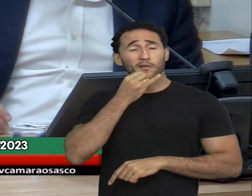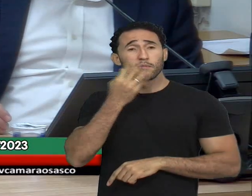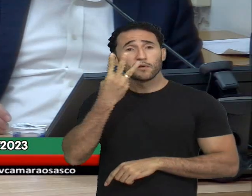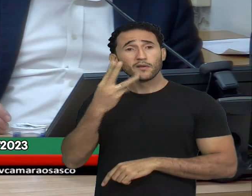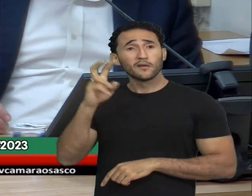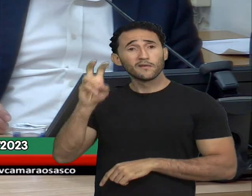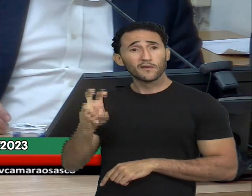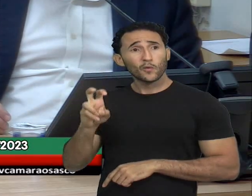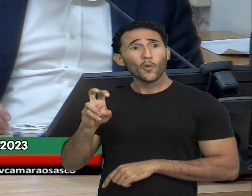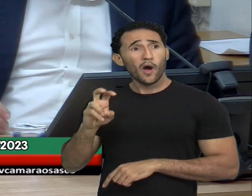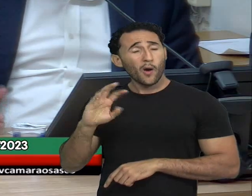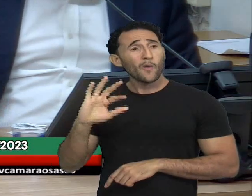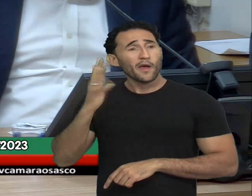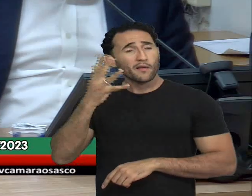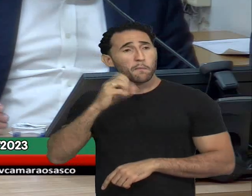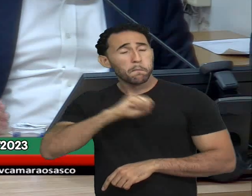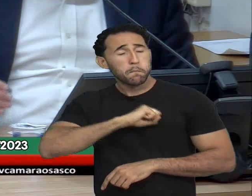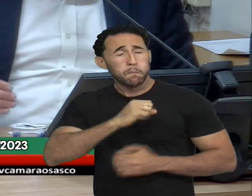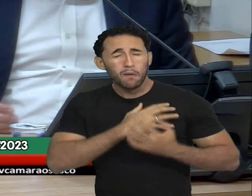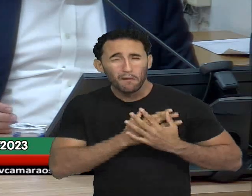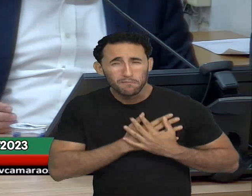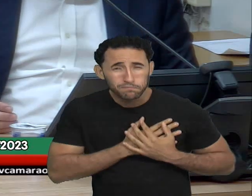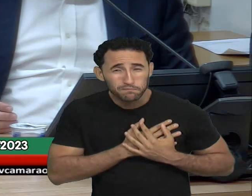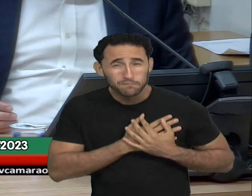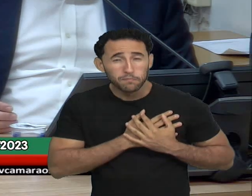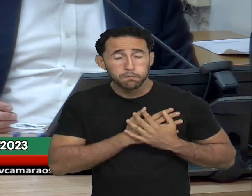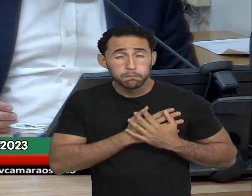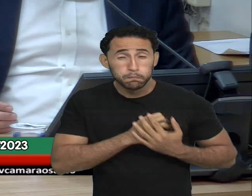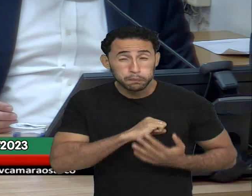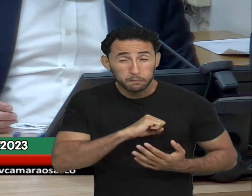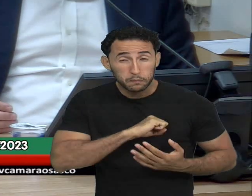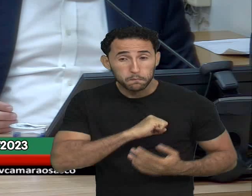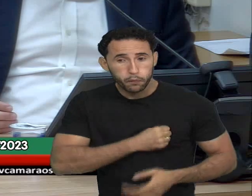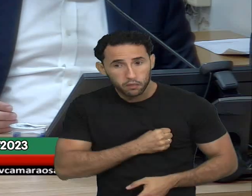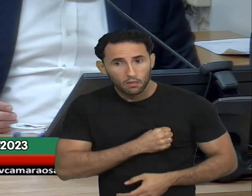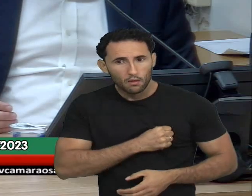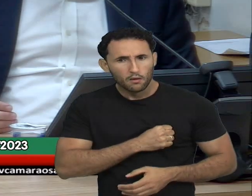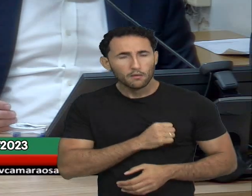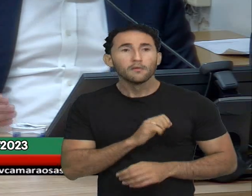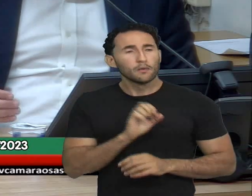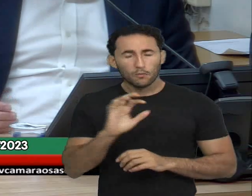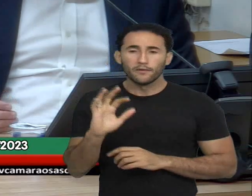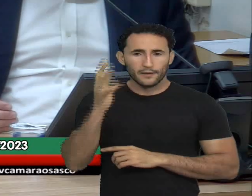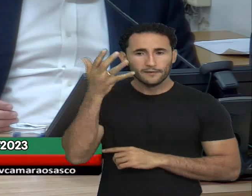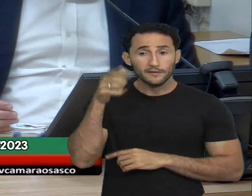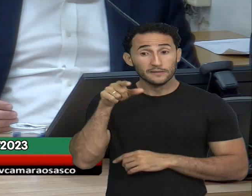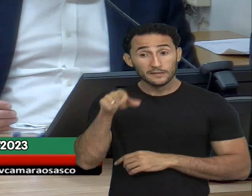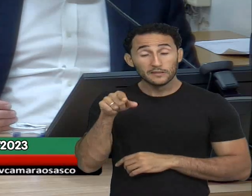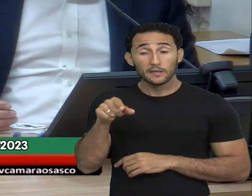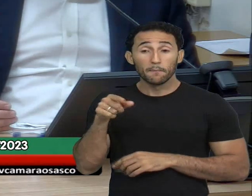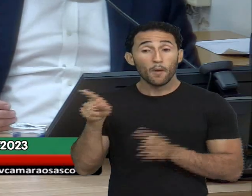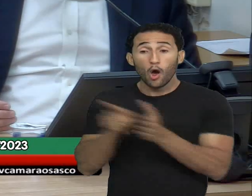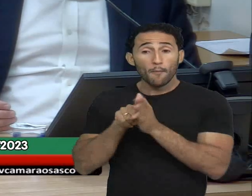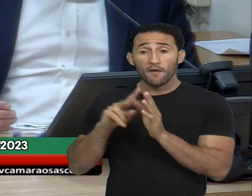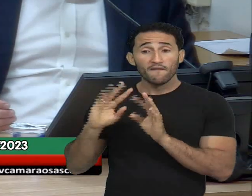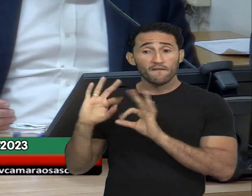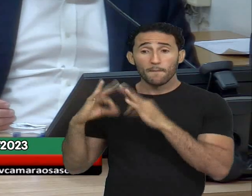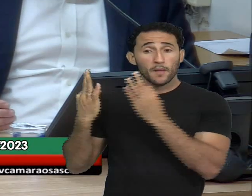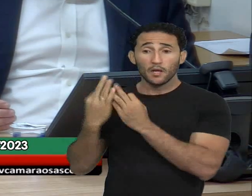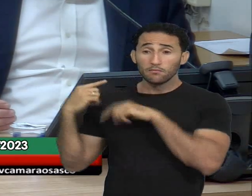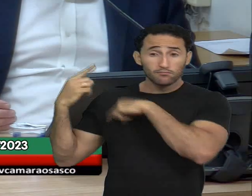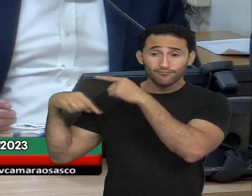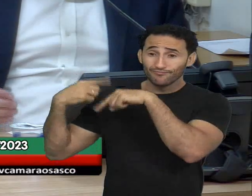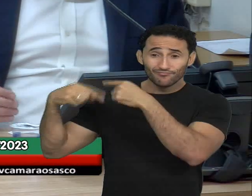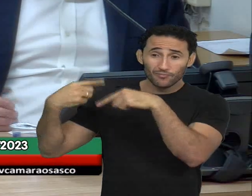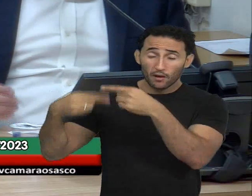Ela existe. Então, por isso que quando tem um fator, esse fator genético envolvido,